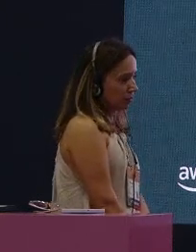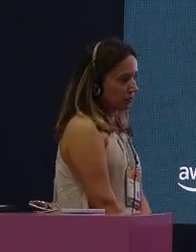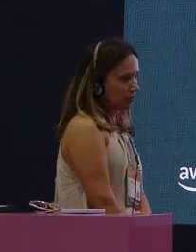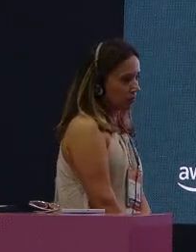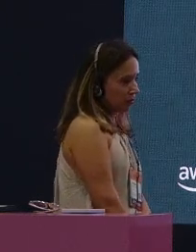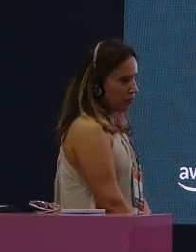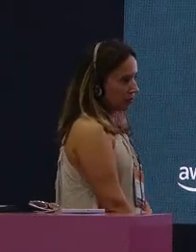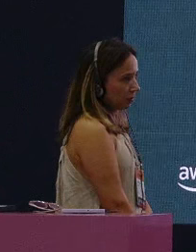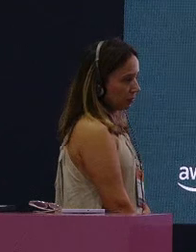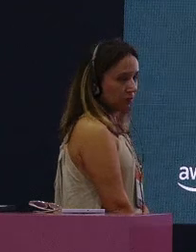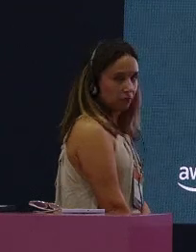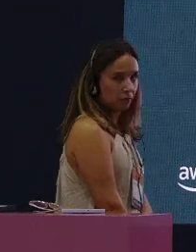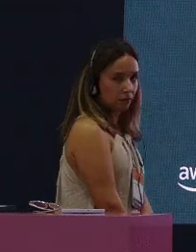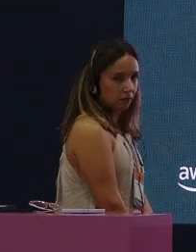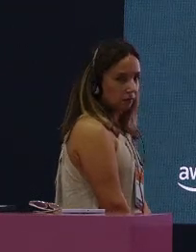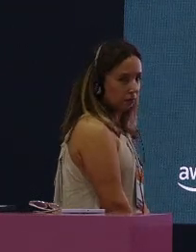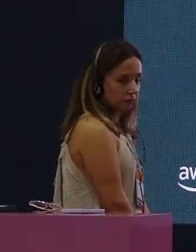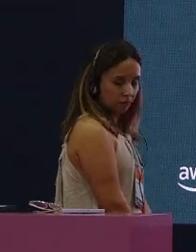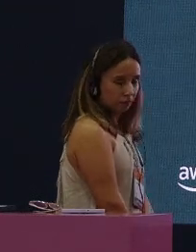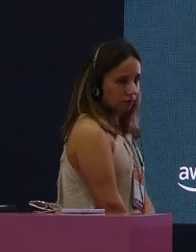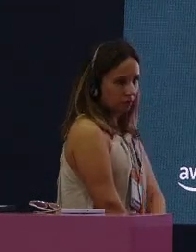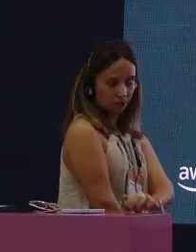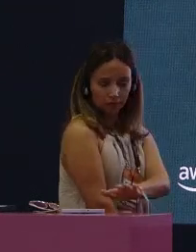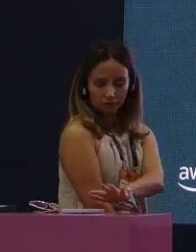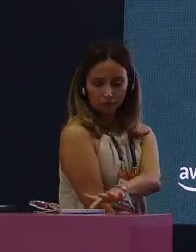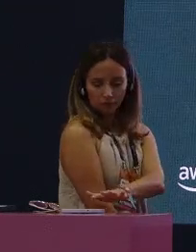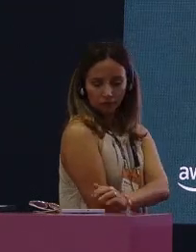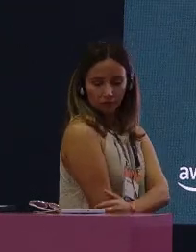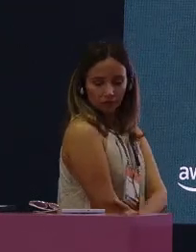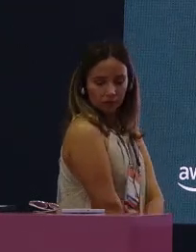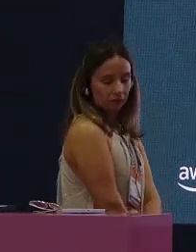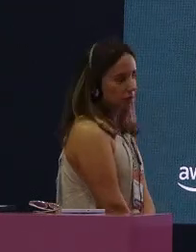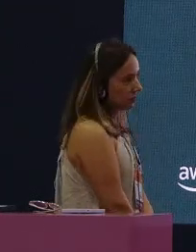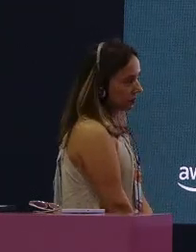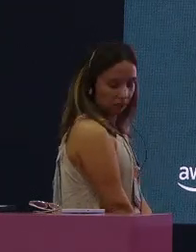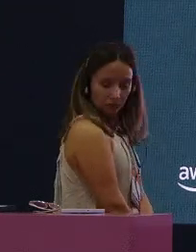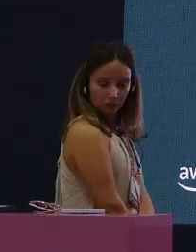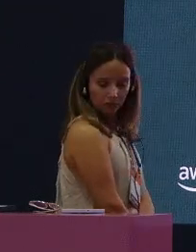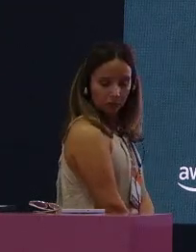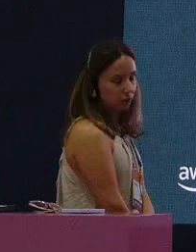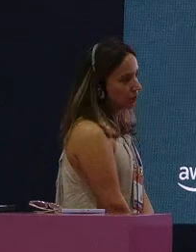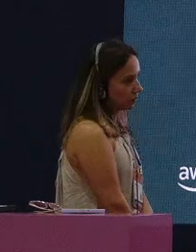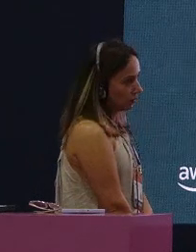Glue Catalog, que a gente usa também para armazenar aqui,